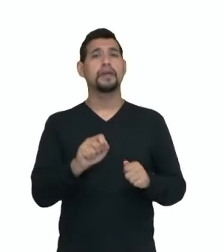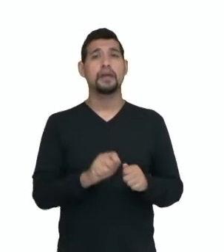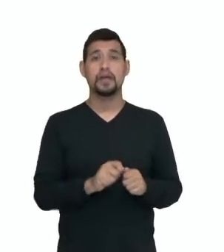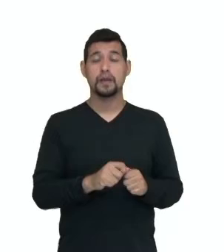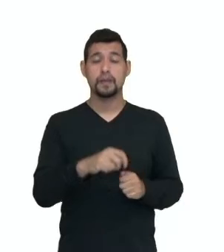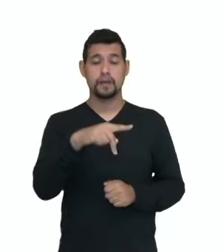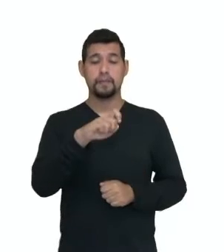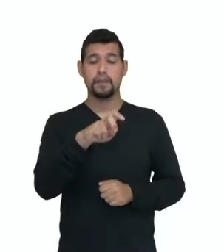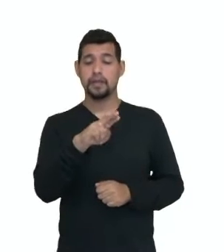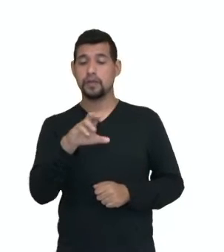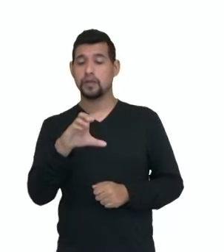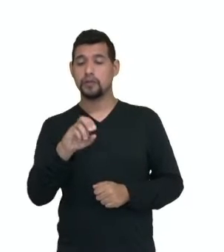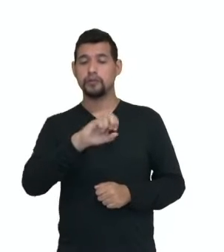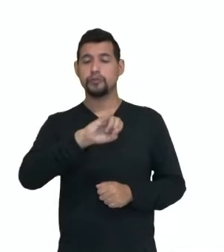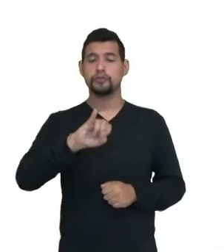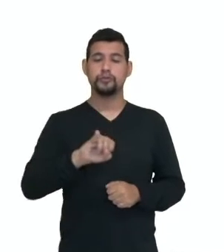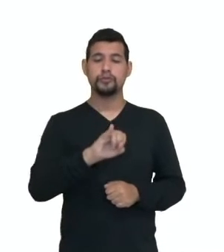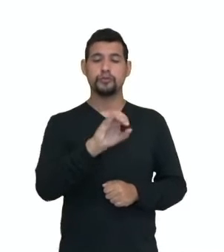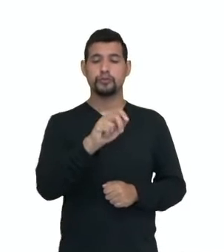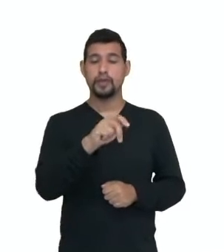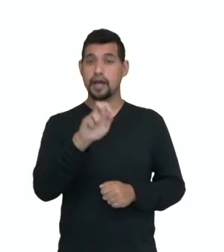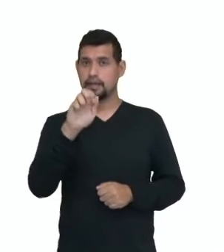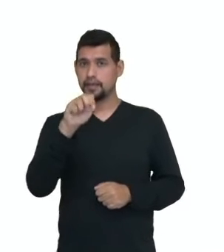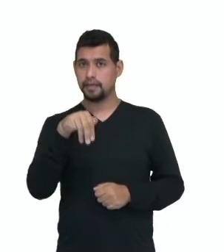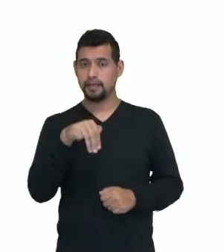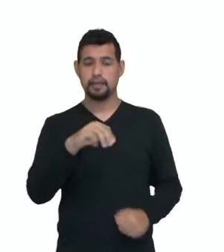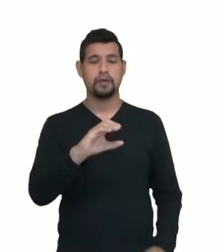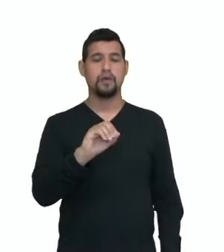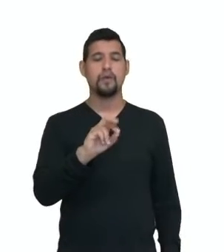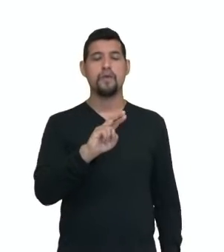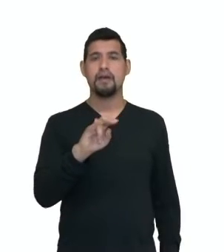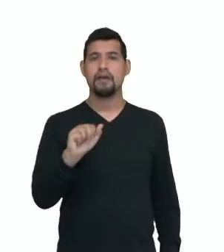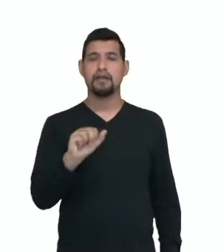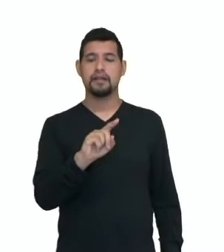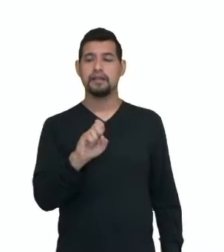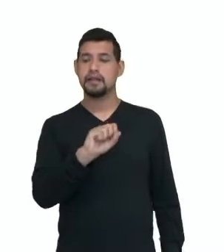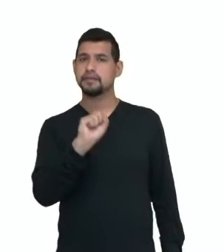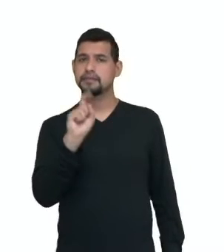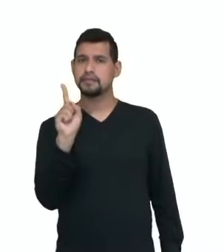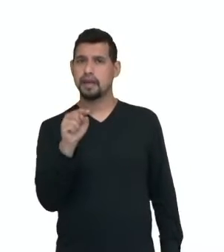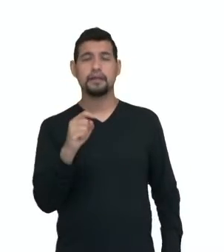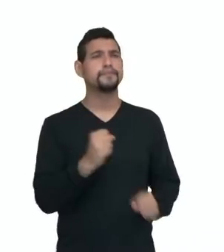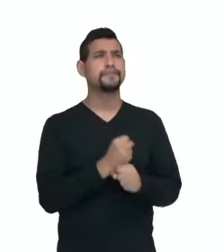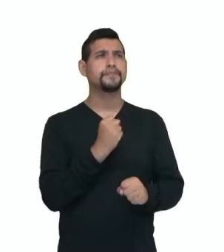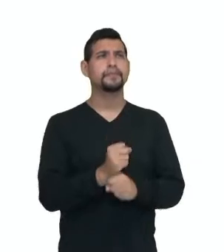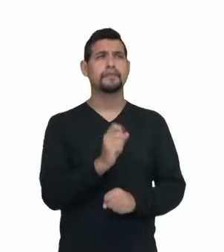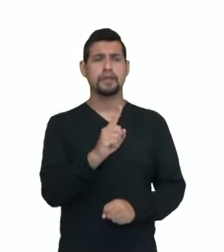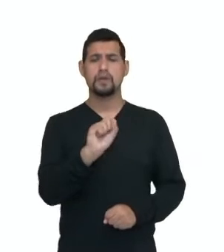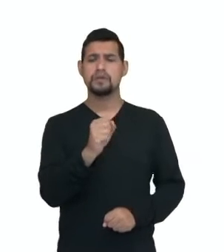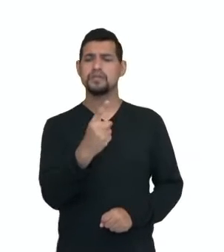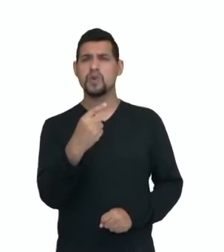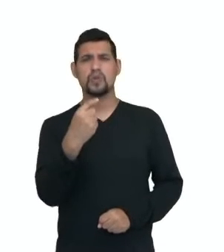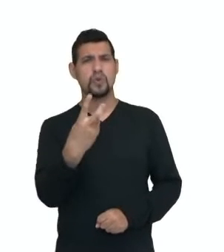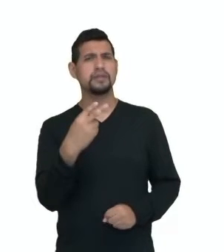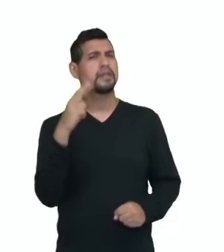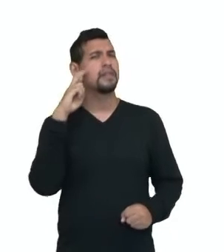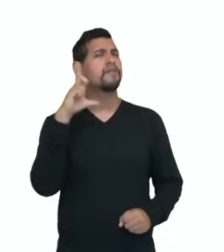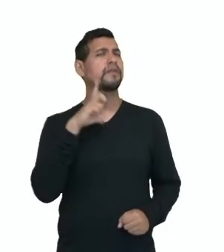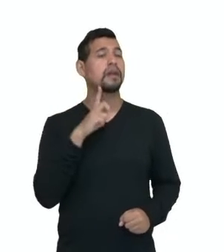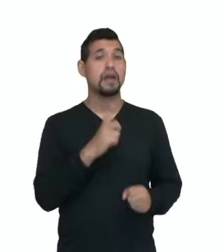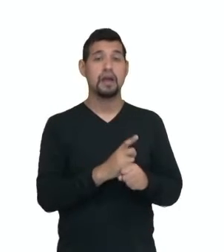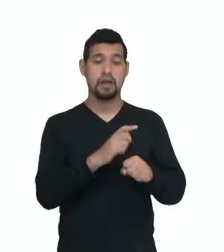Pedro Joaquim Correia de Sá, mas esse movimento acabou fracassado. Em 1812, você tem a